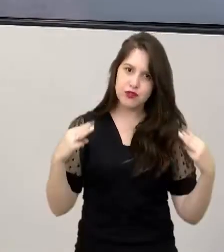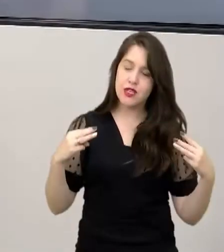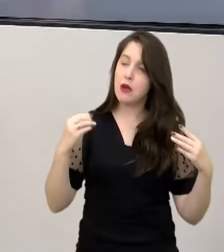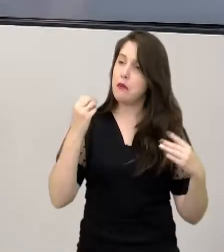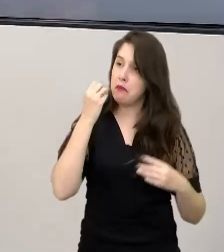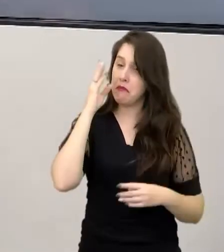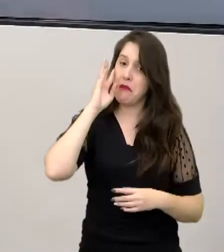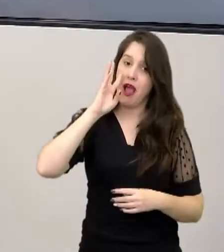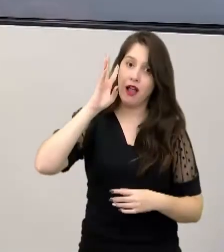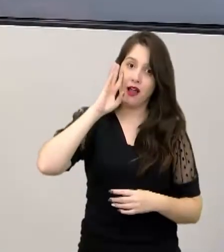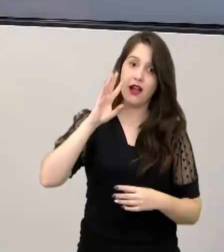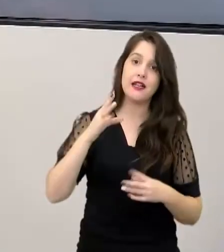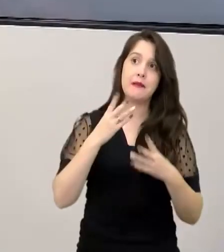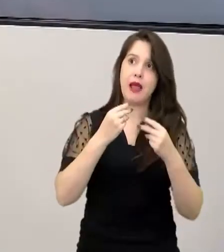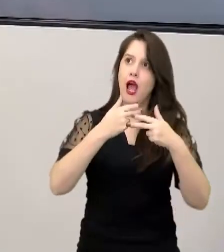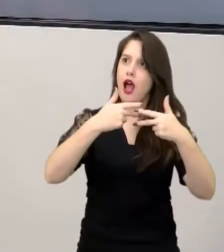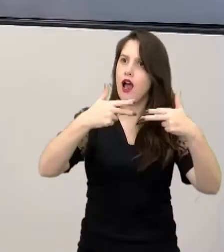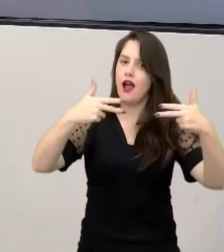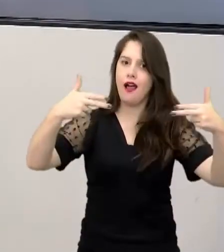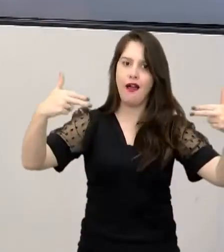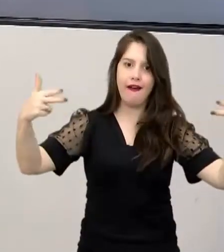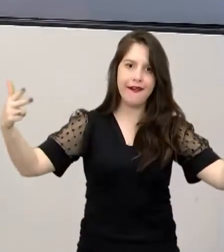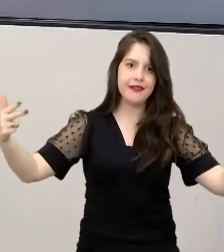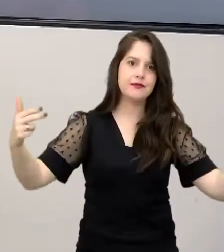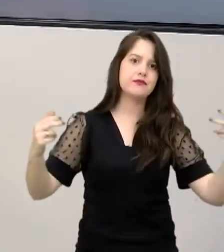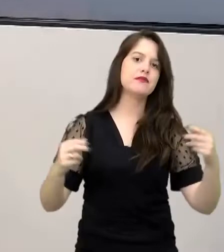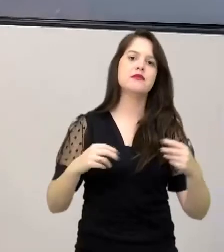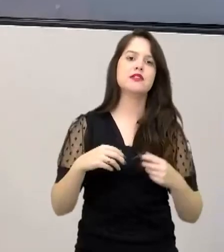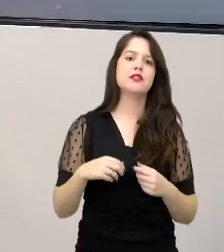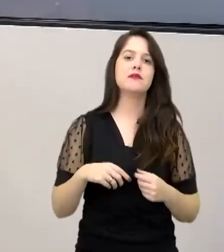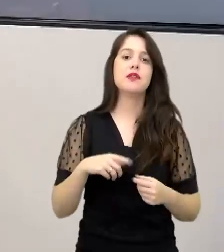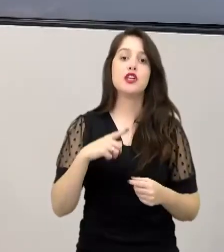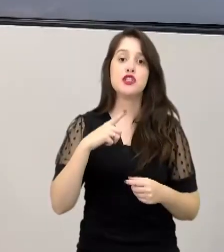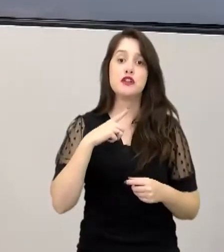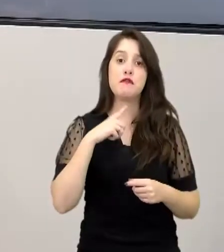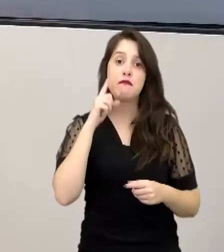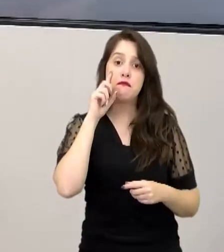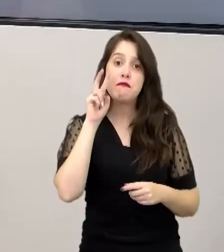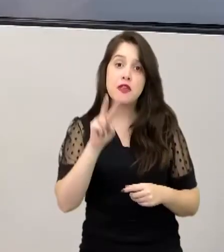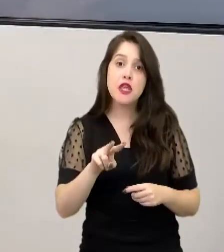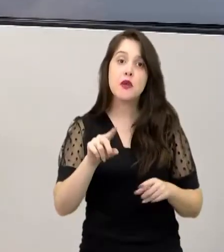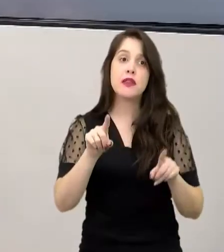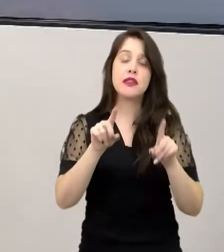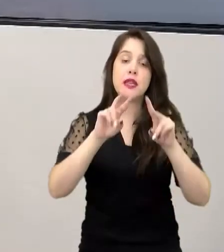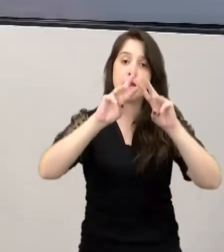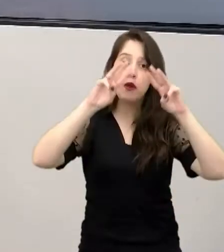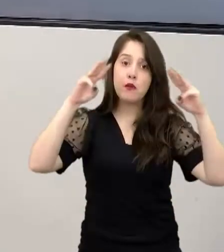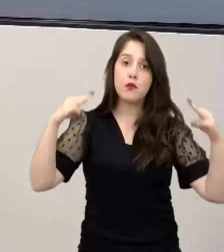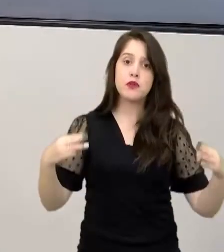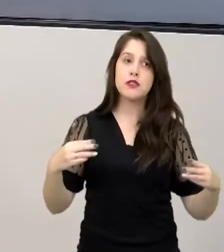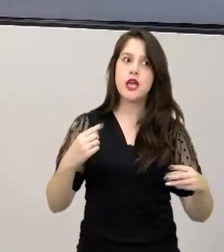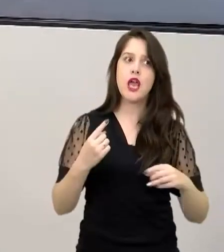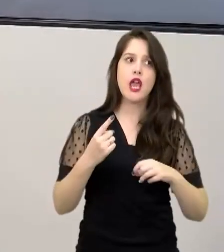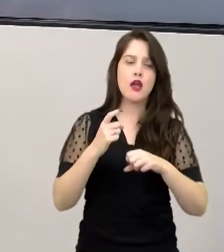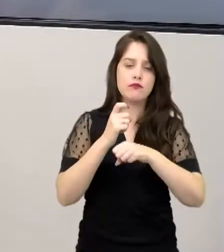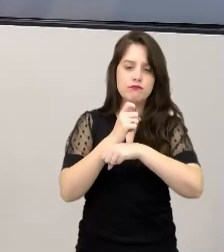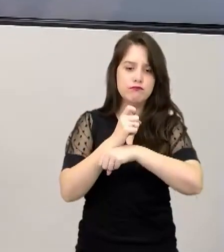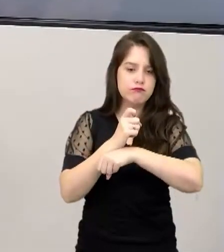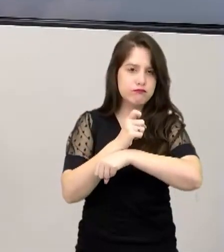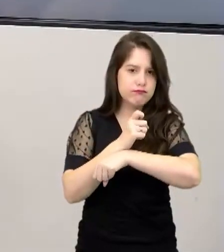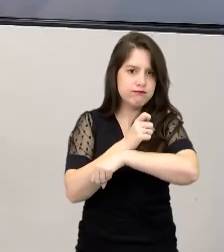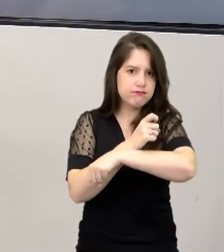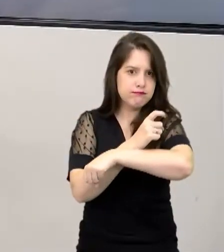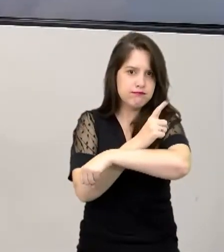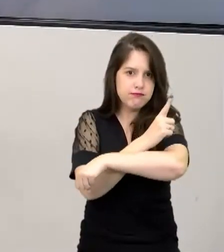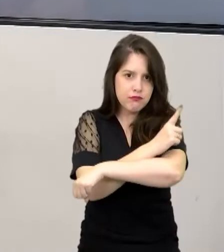bacana, tem bastante coisa legal. E aí uma das coisas que a gente viu é justamente essa questão aí da evolução humana, né, que a gente